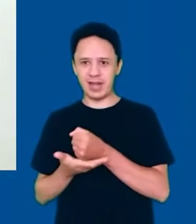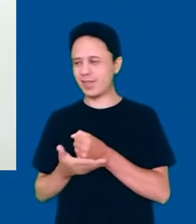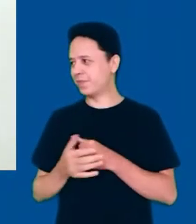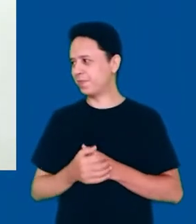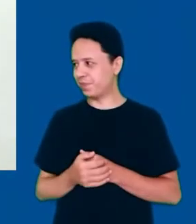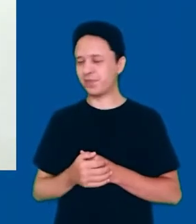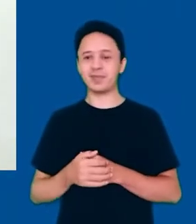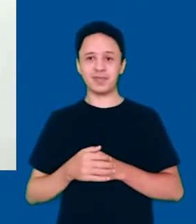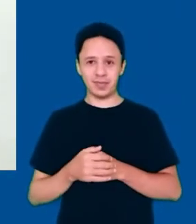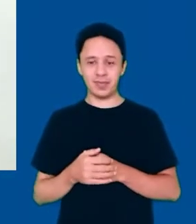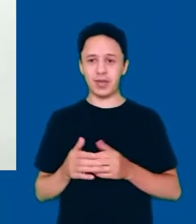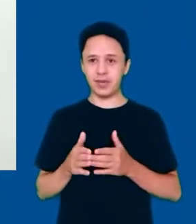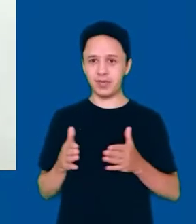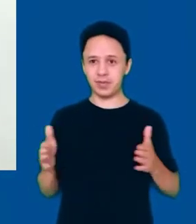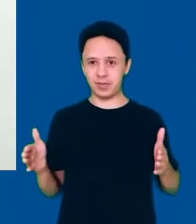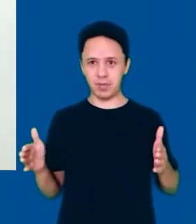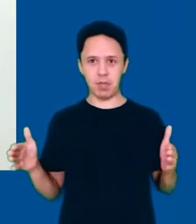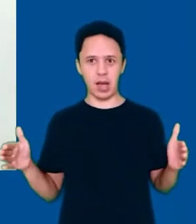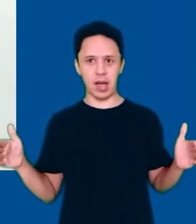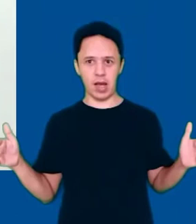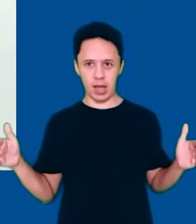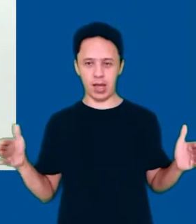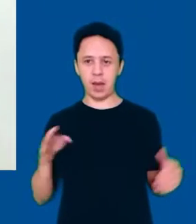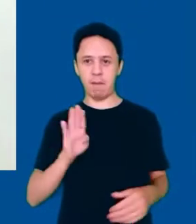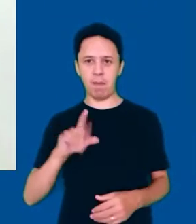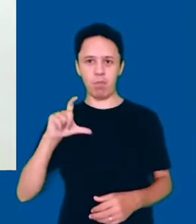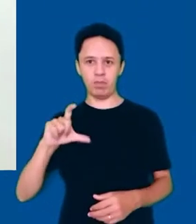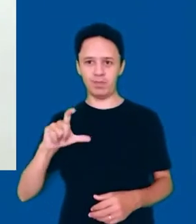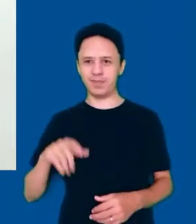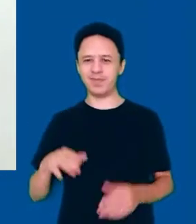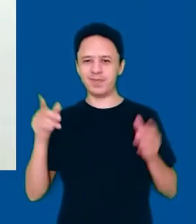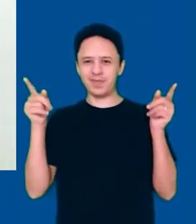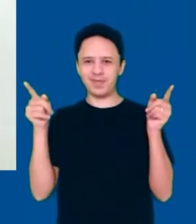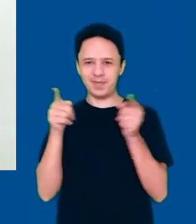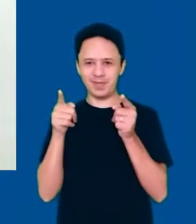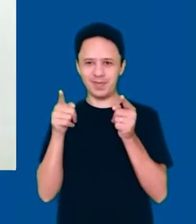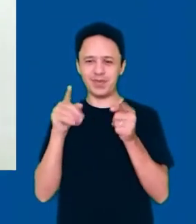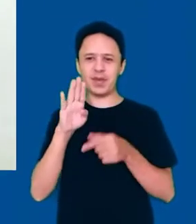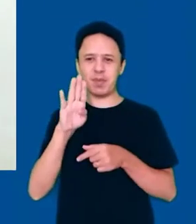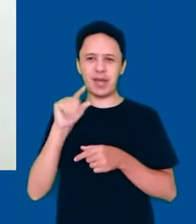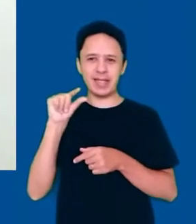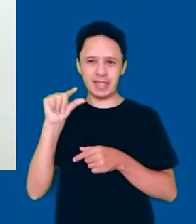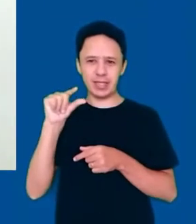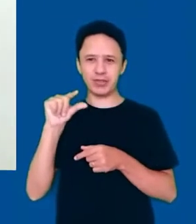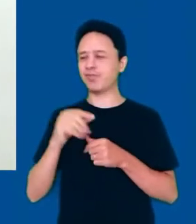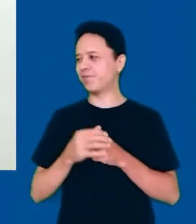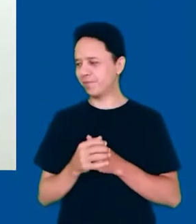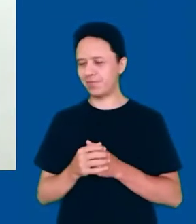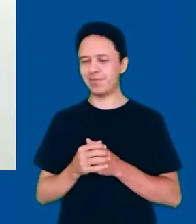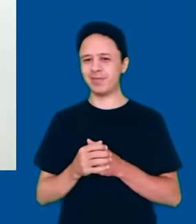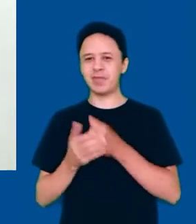de bezão, que é base maior, tá? E esse aqui de cima eu vou chamar de bezinho, que seria uma